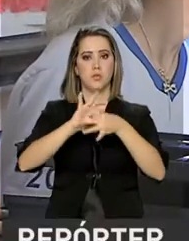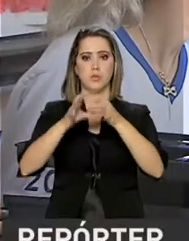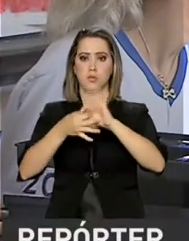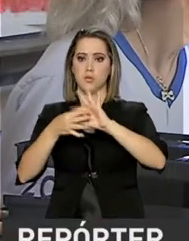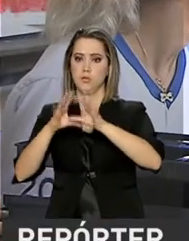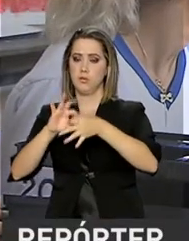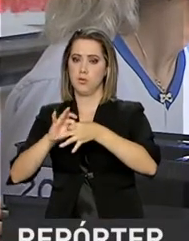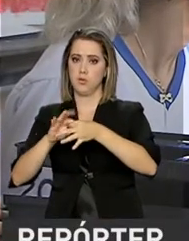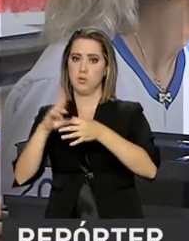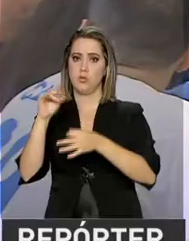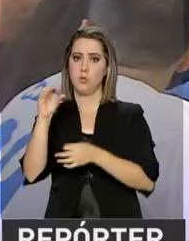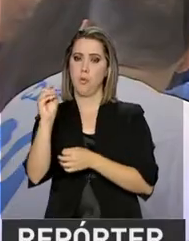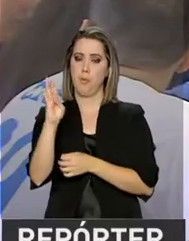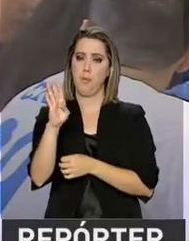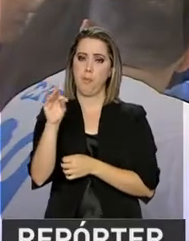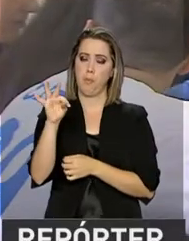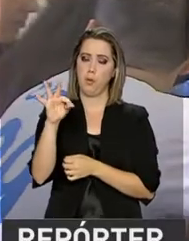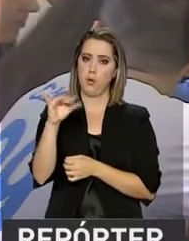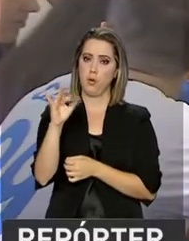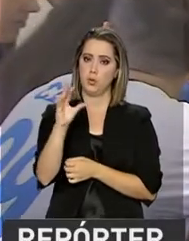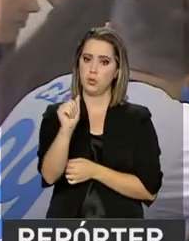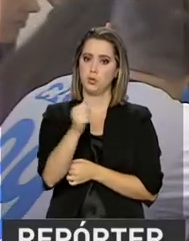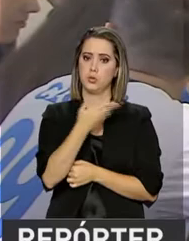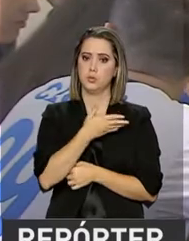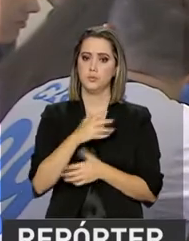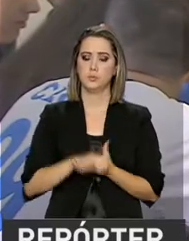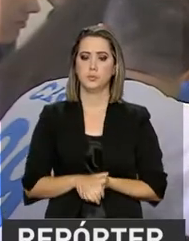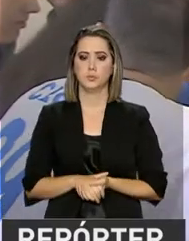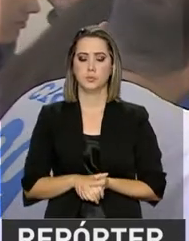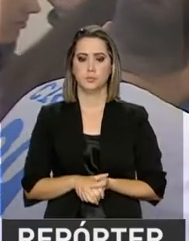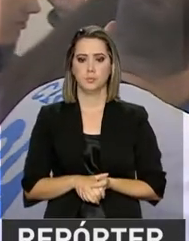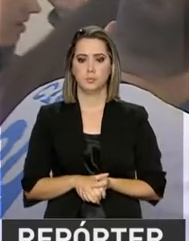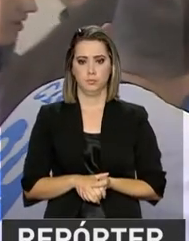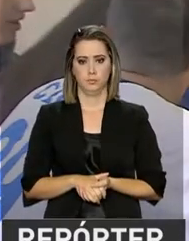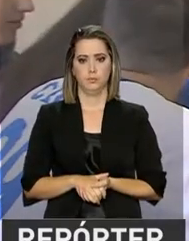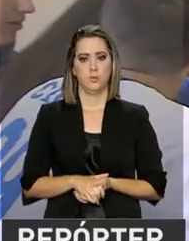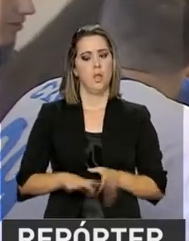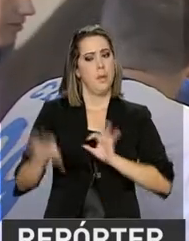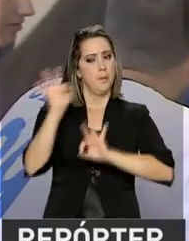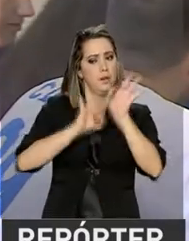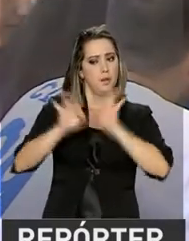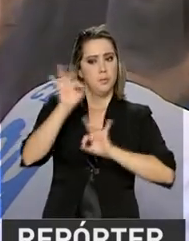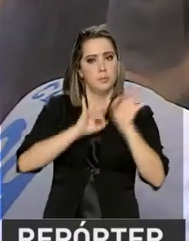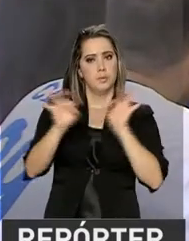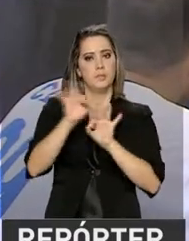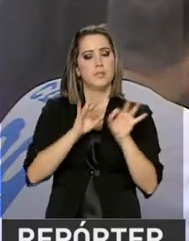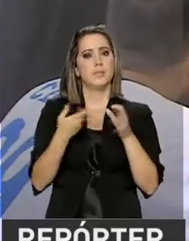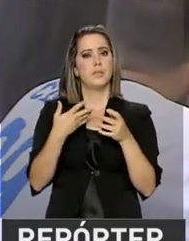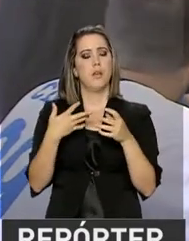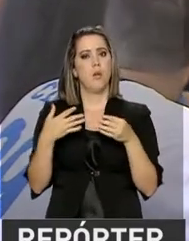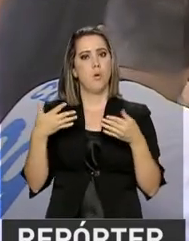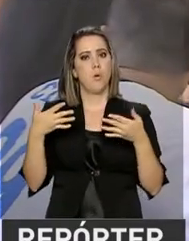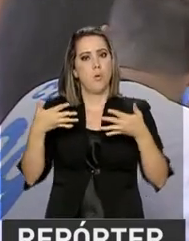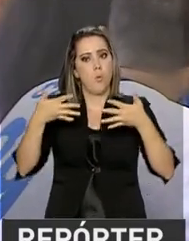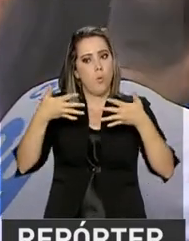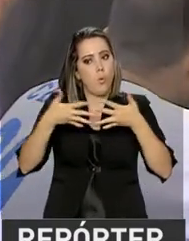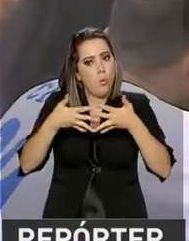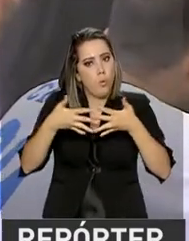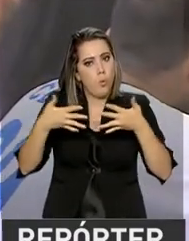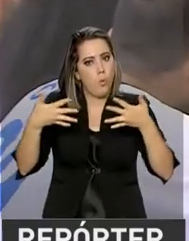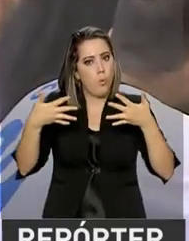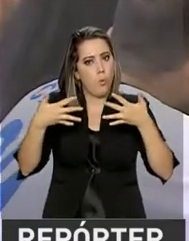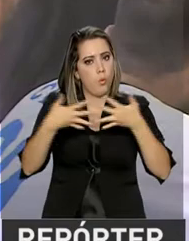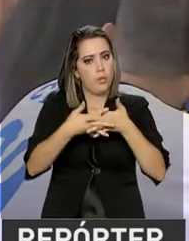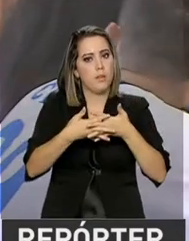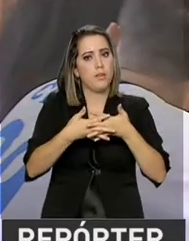Olimpíada Brasileira de Robótica. A parte da programação, a parte da montagem do carrinho, eu dei essa orientação para os alunos